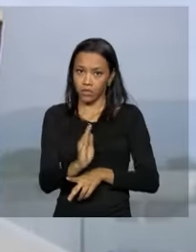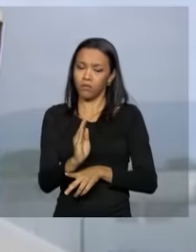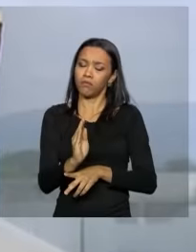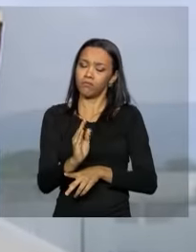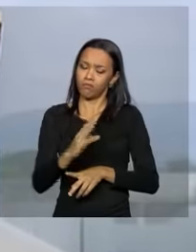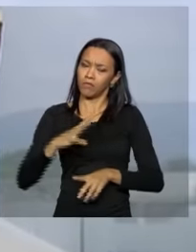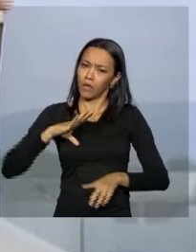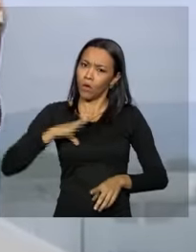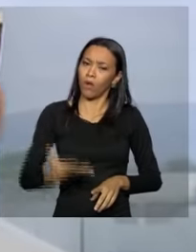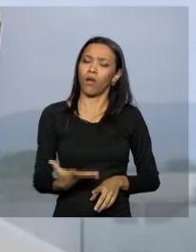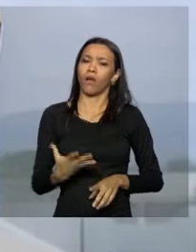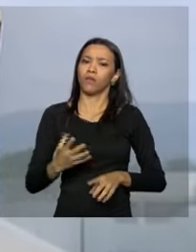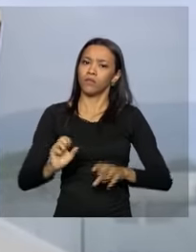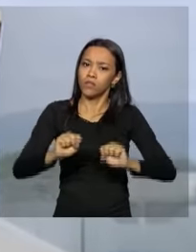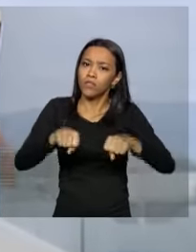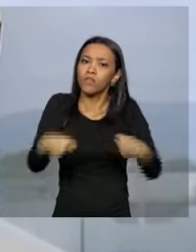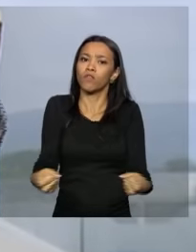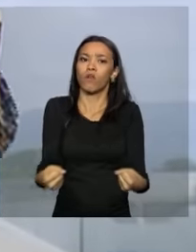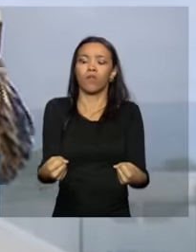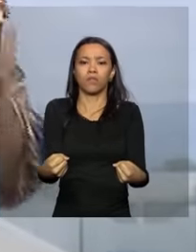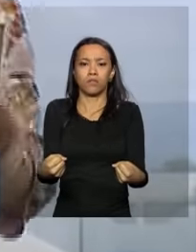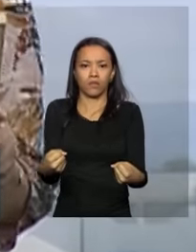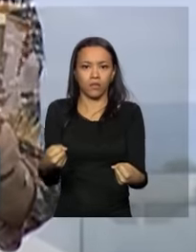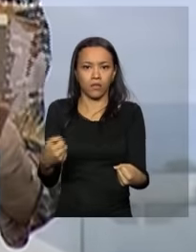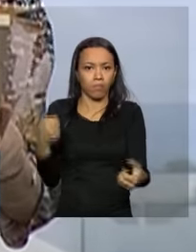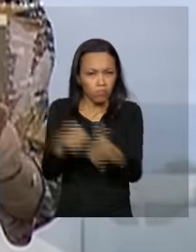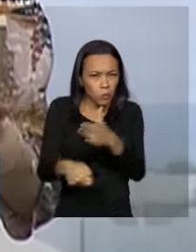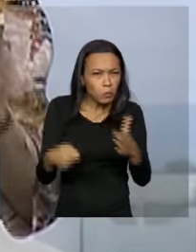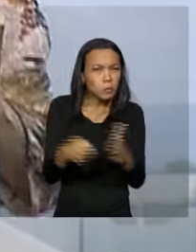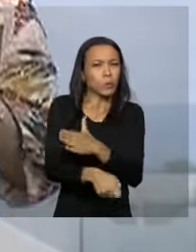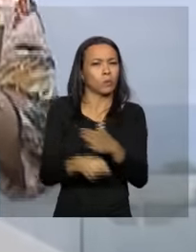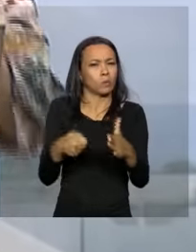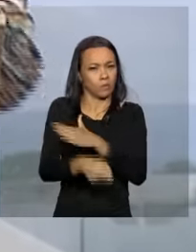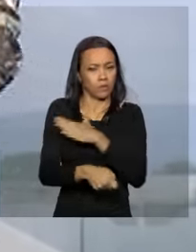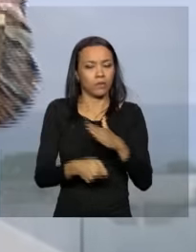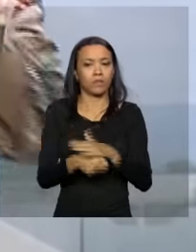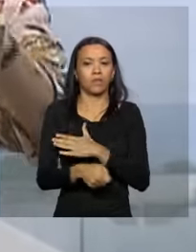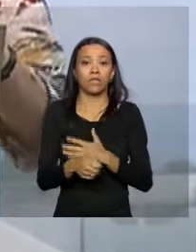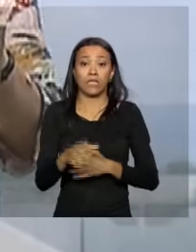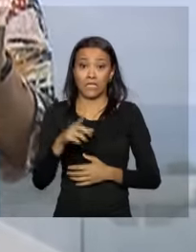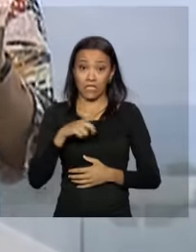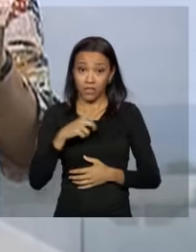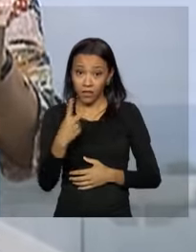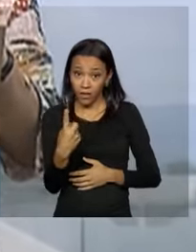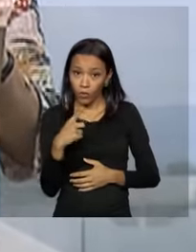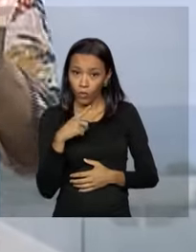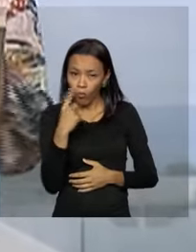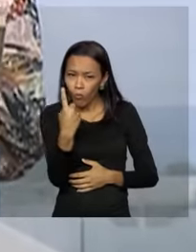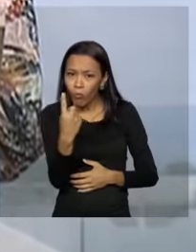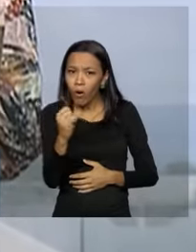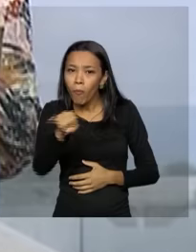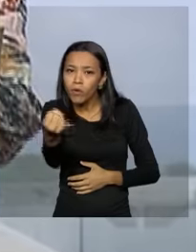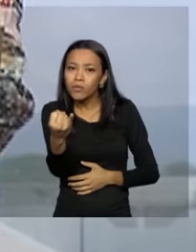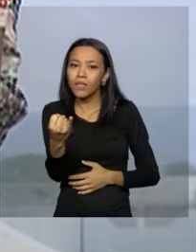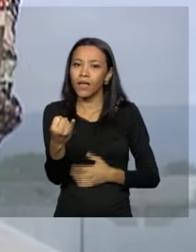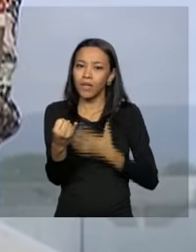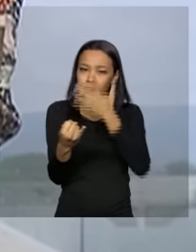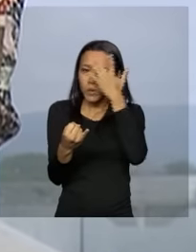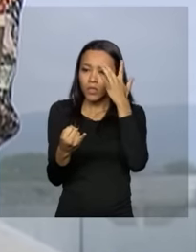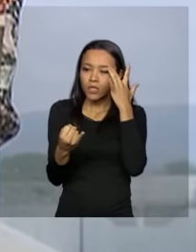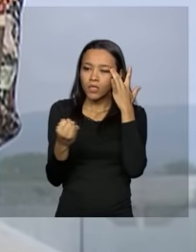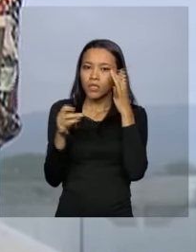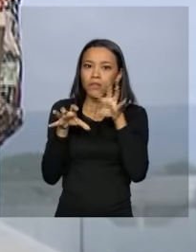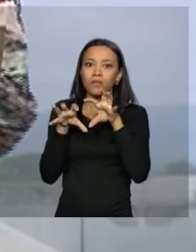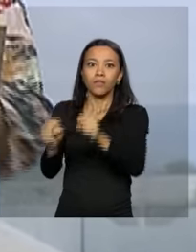do nosso país corre atrás. O povo do nosso país, se tiver uma oportunidade, ele agarra com as